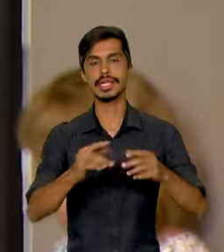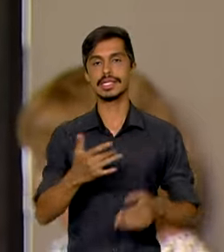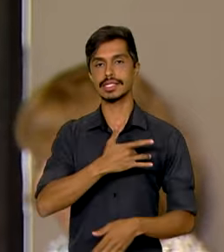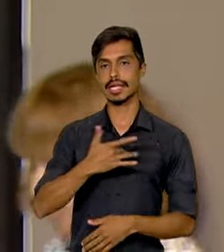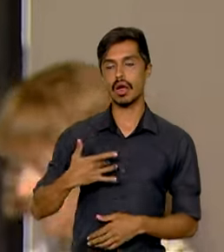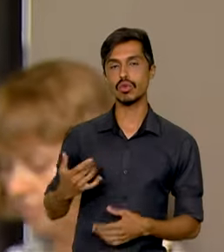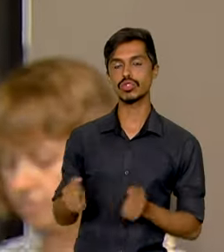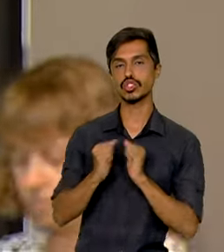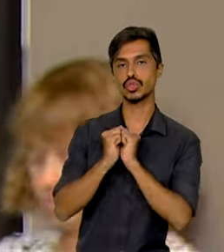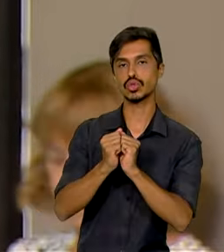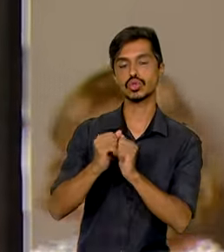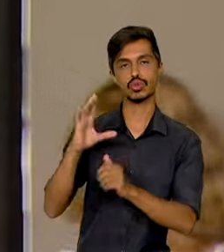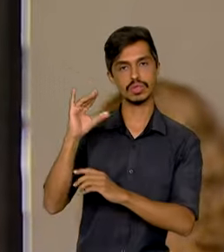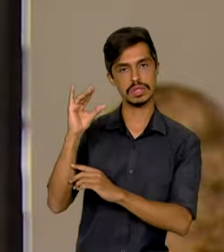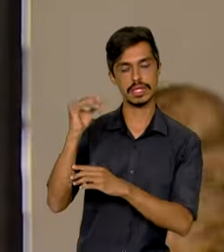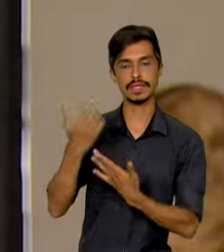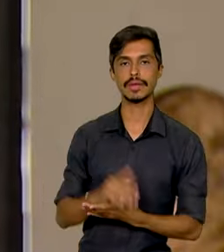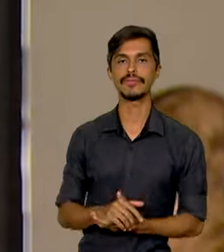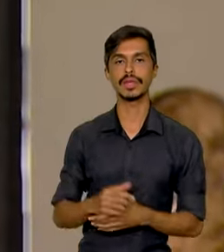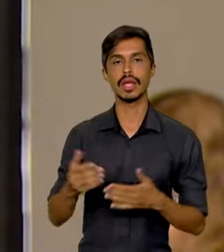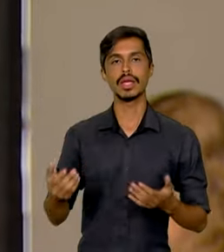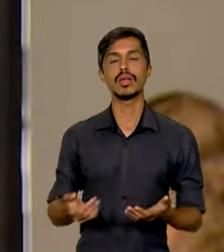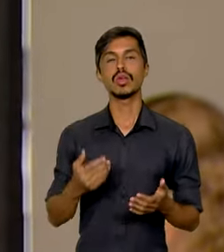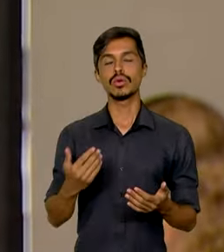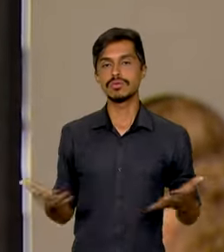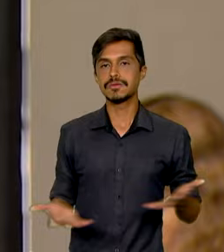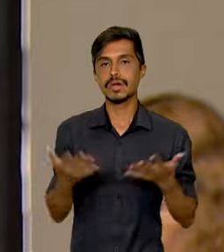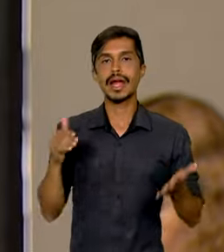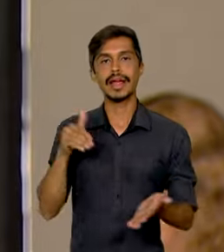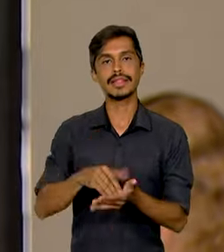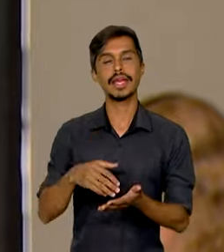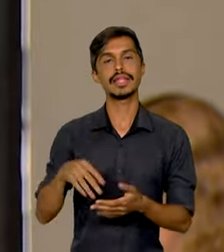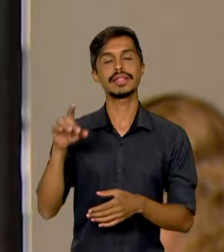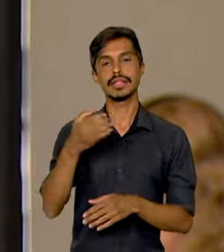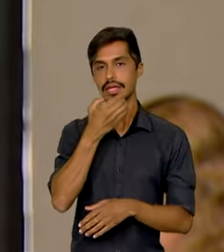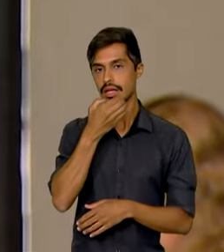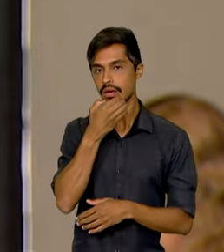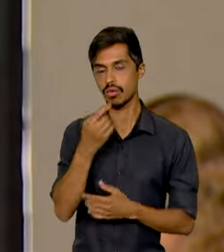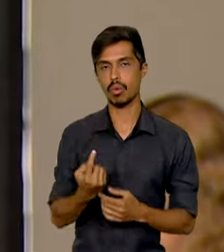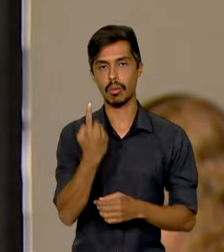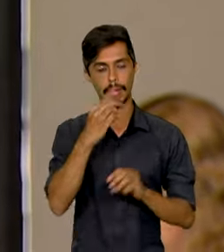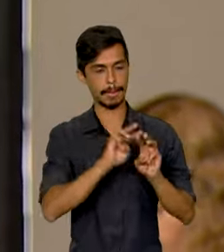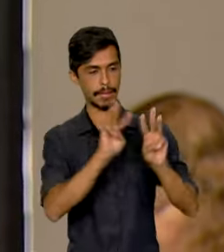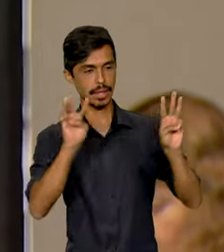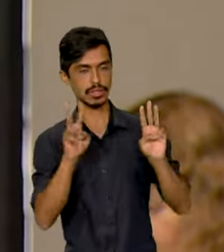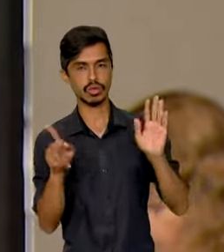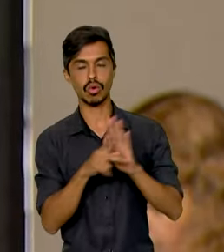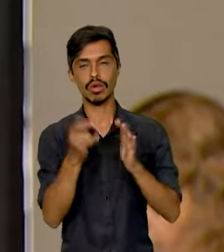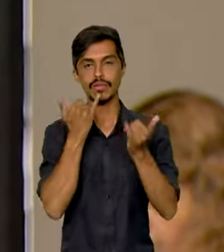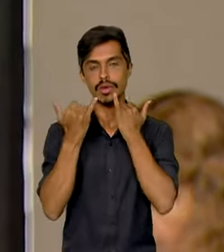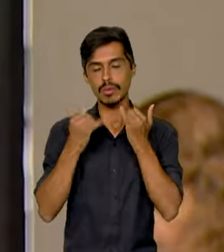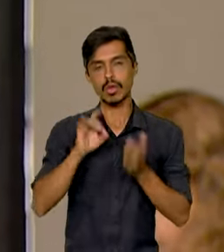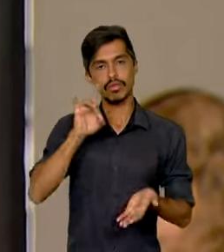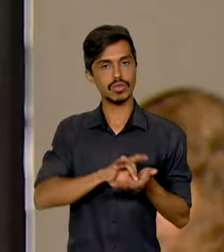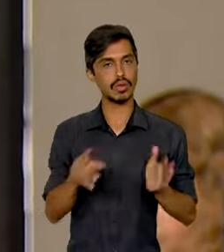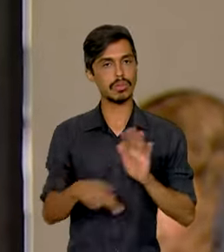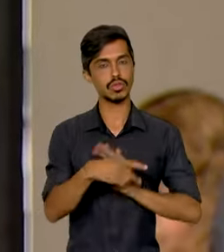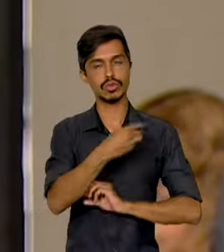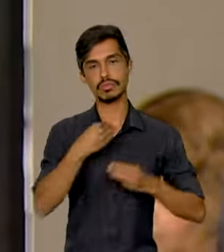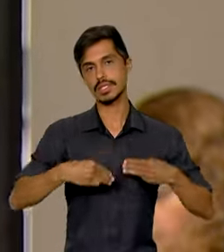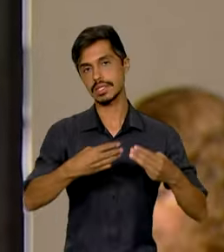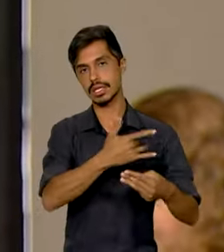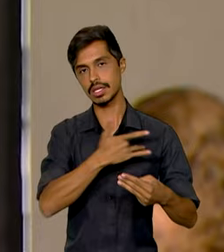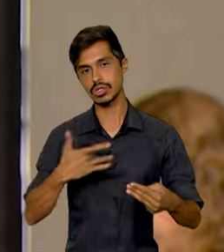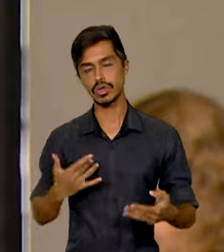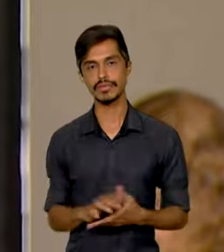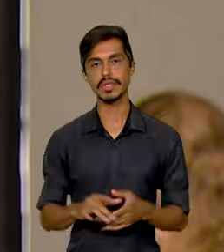#SaúdeConsciência será promovida até dezembro, com uma página dedicada a informações oficiais do Ministério da Saúde. Com